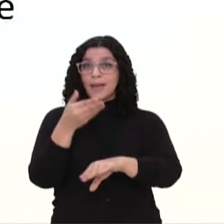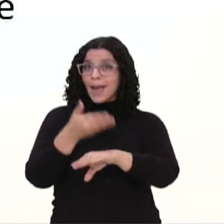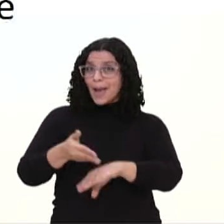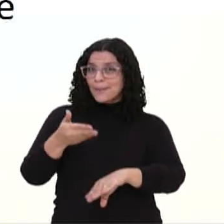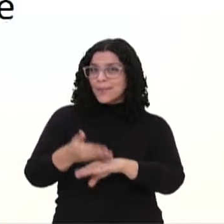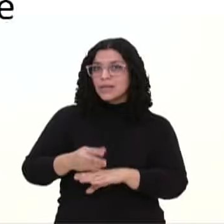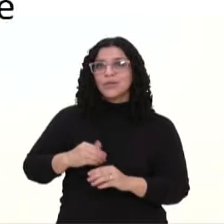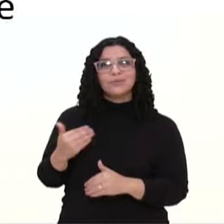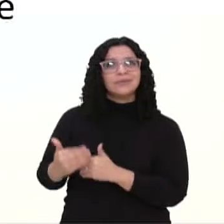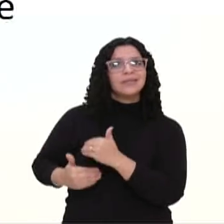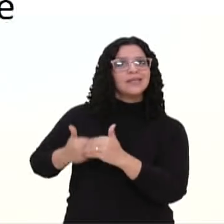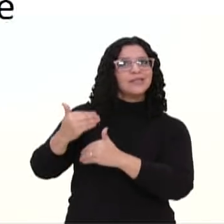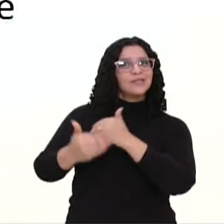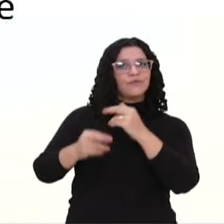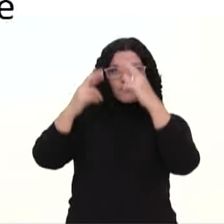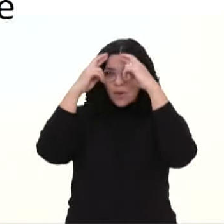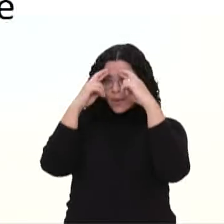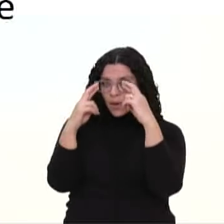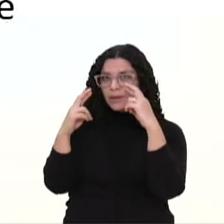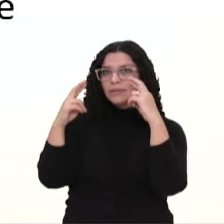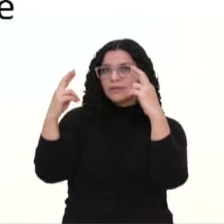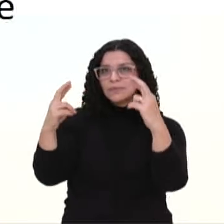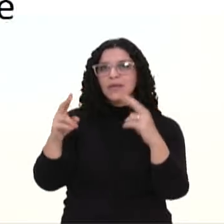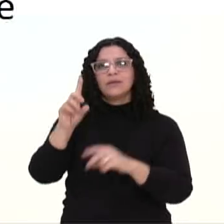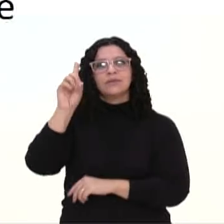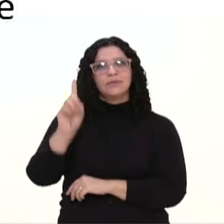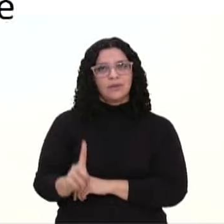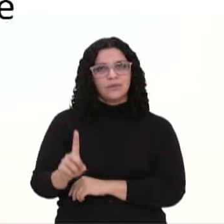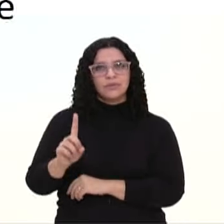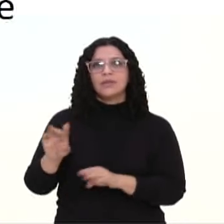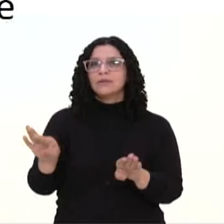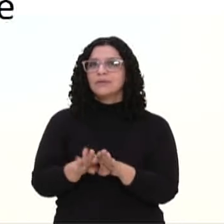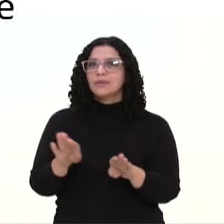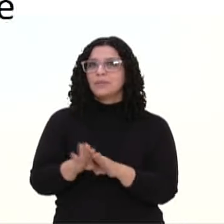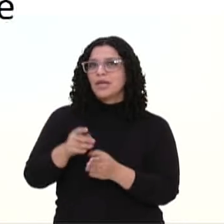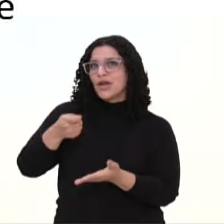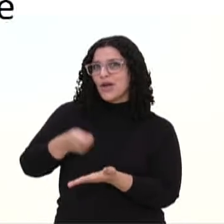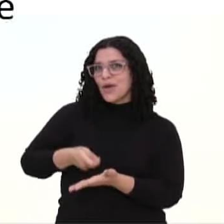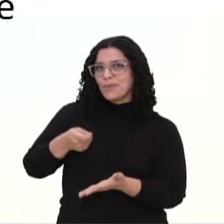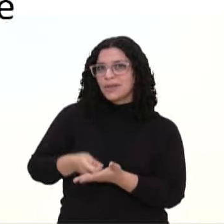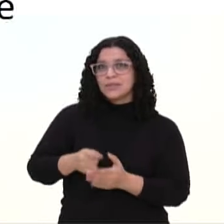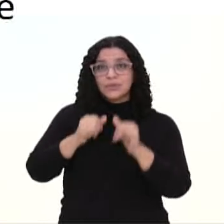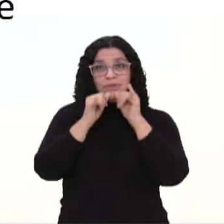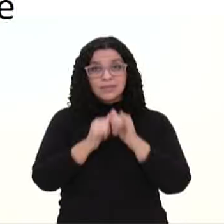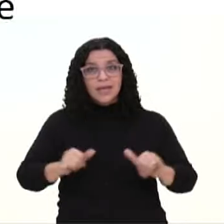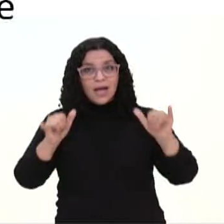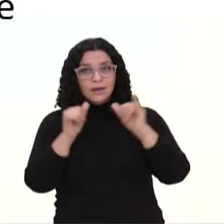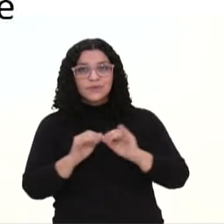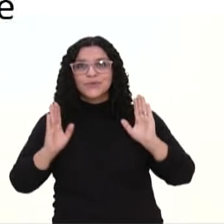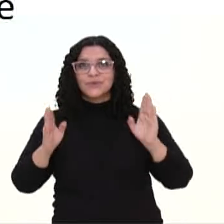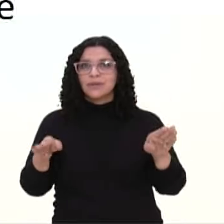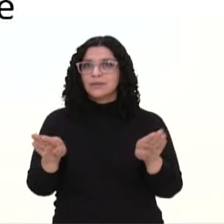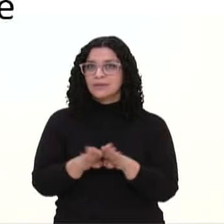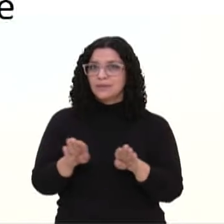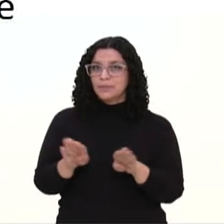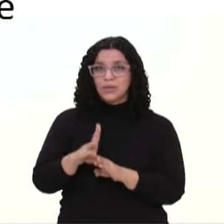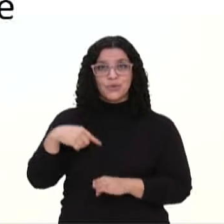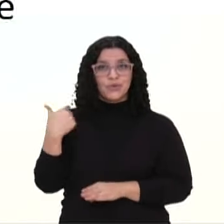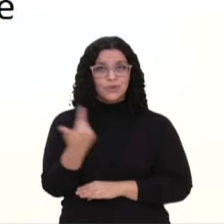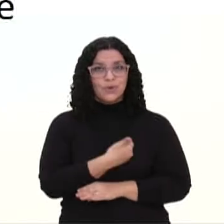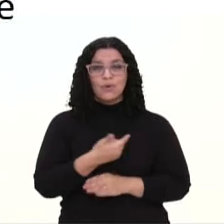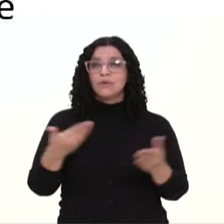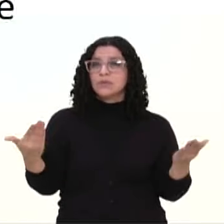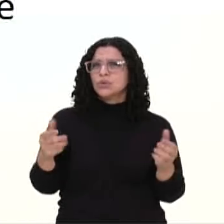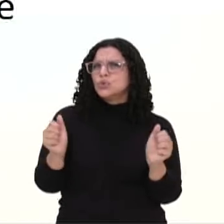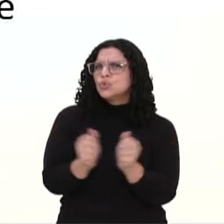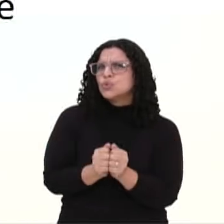em desenvolver o respeito aos direitos e a obrigações anunciados e assumam,